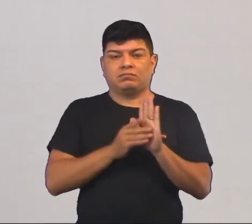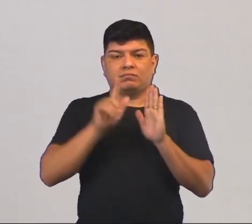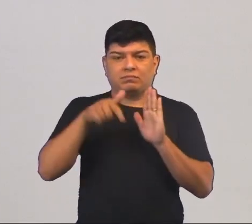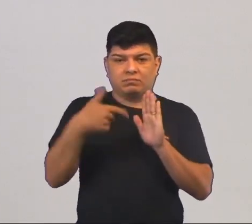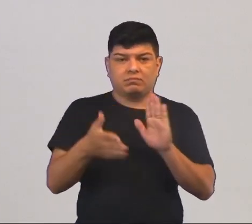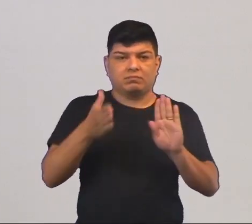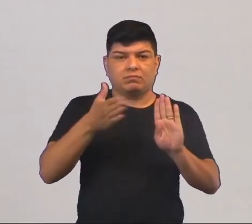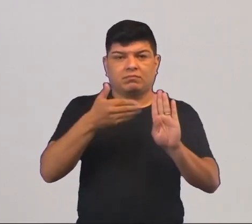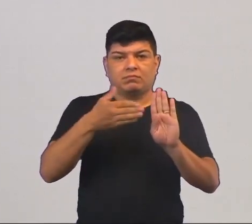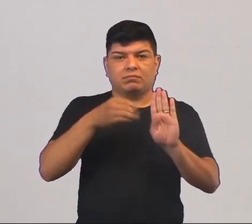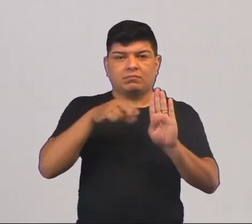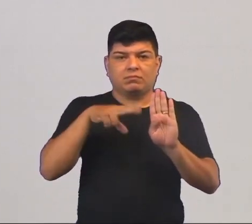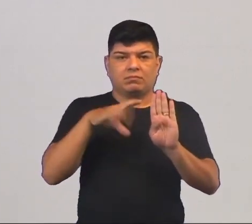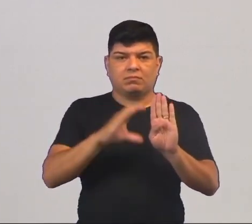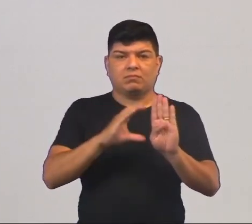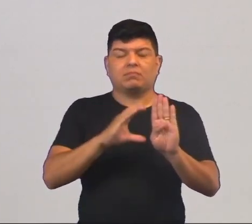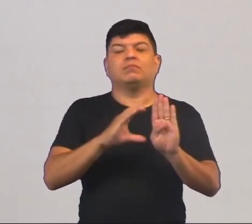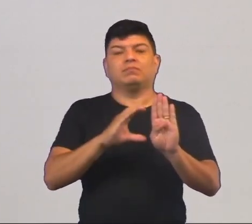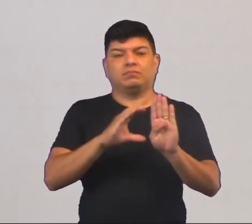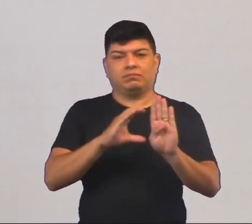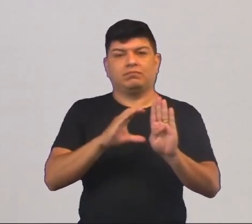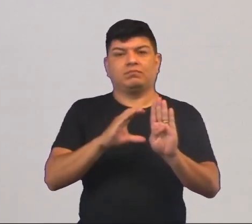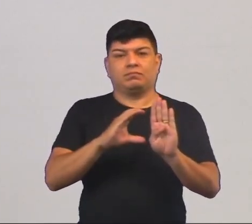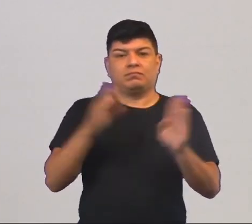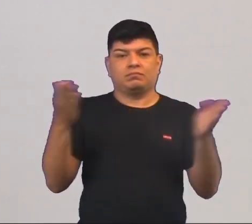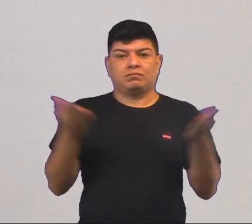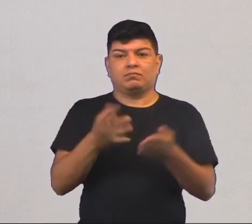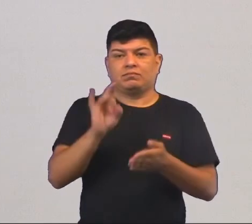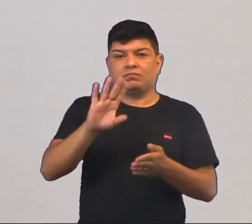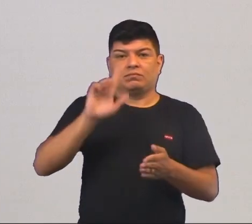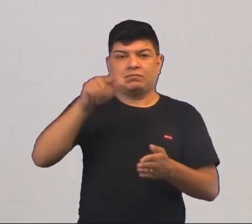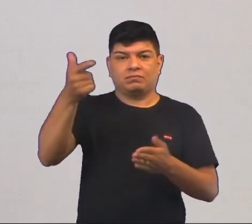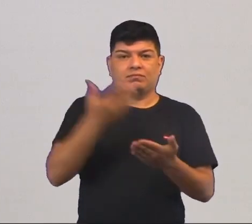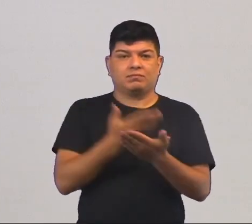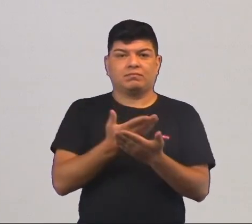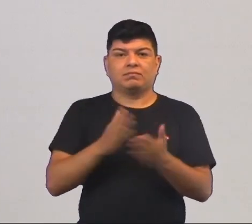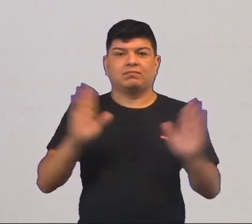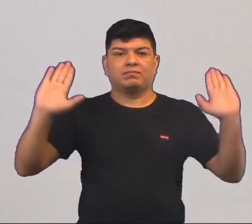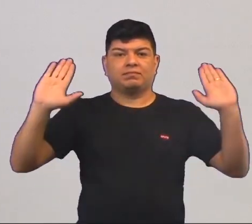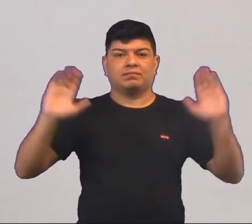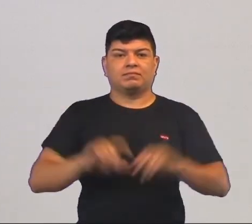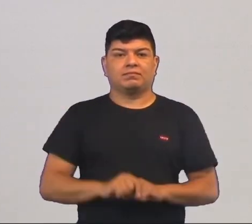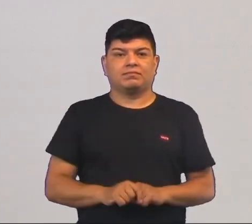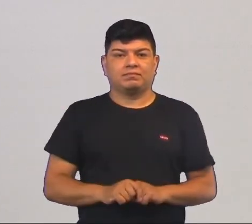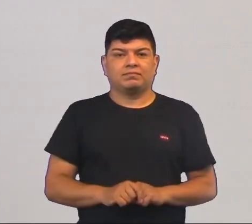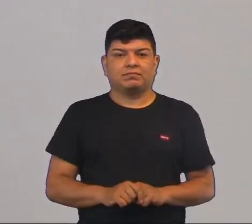esse e demais conteúdos, acesse a plataforma Eduque. Por hoje é só, até a próxima aula.